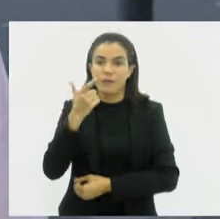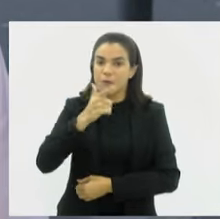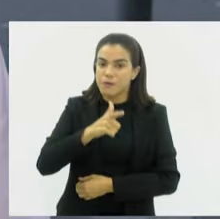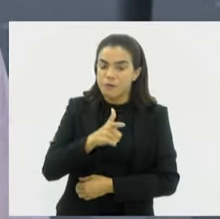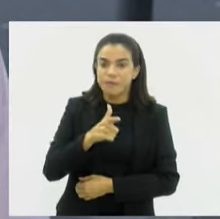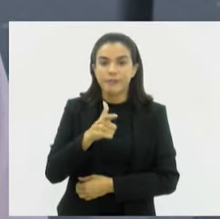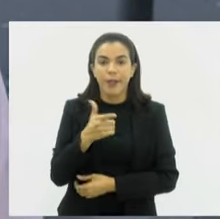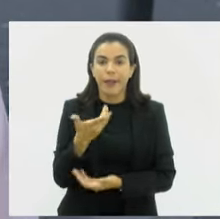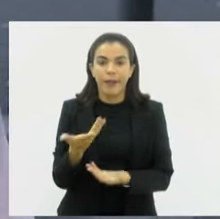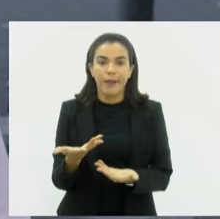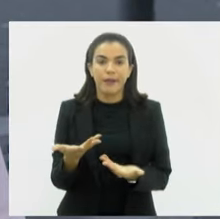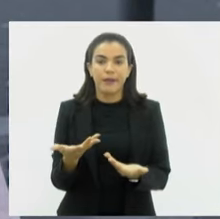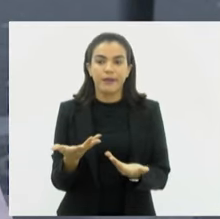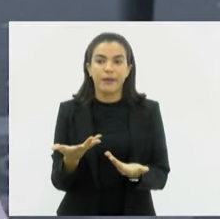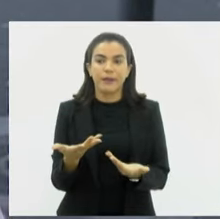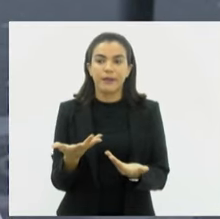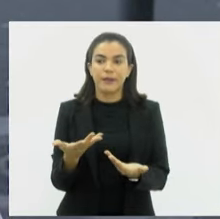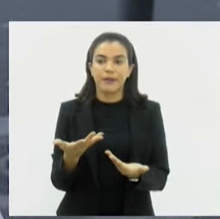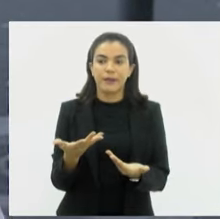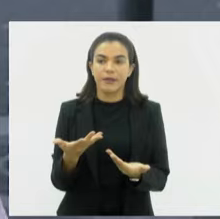não conseguem dar